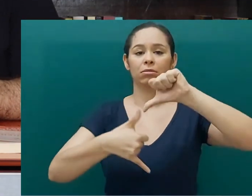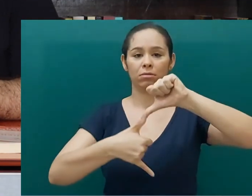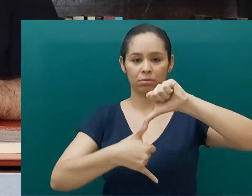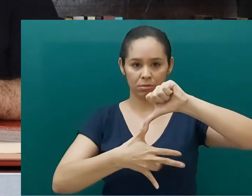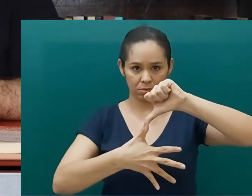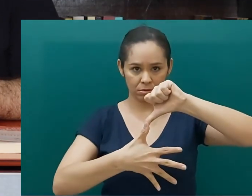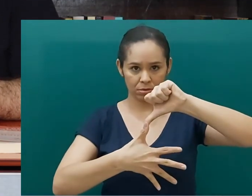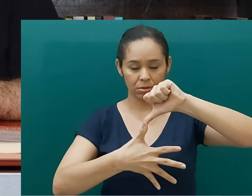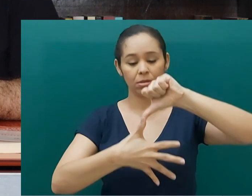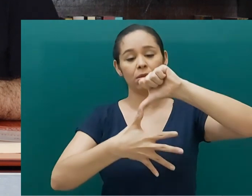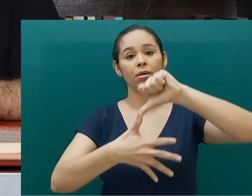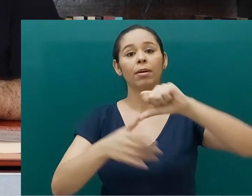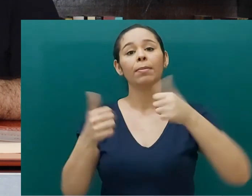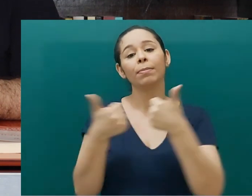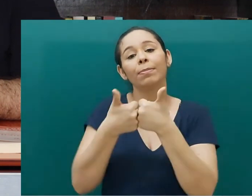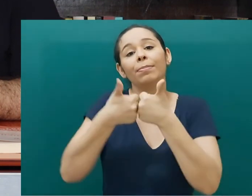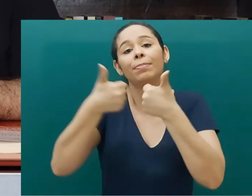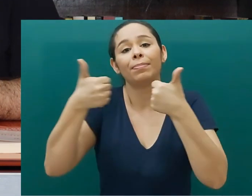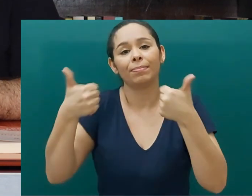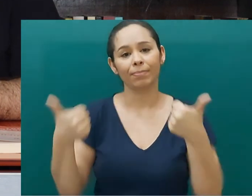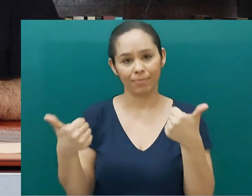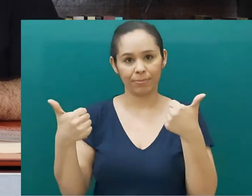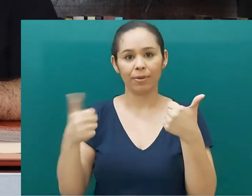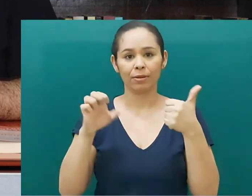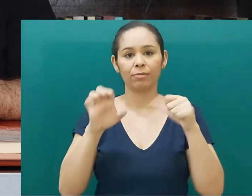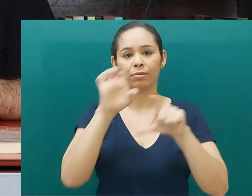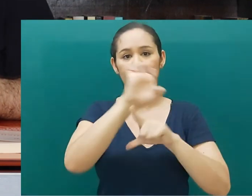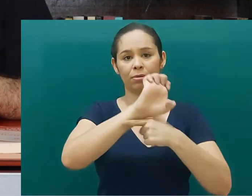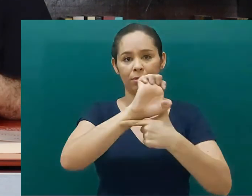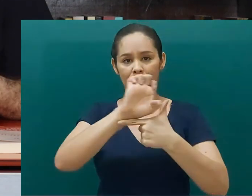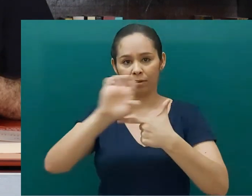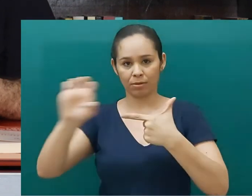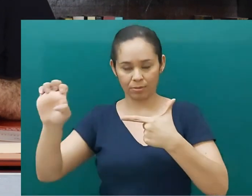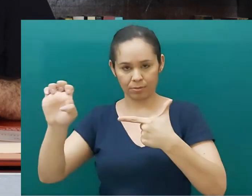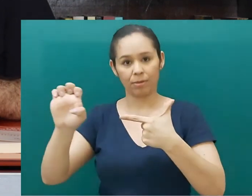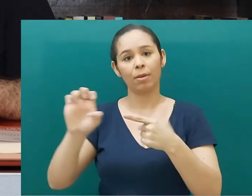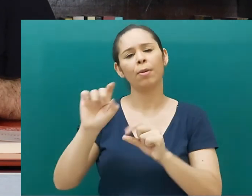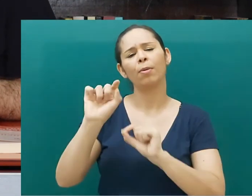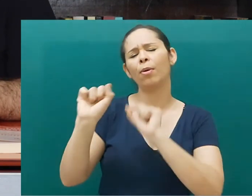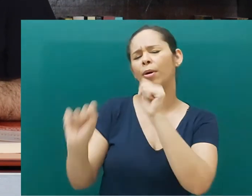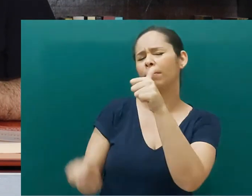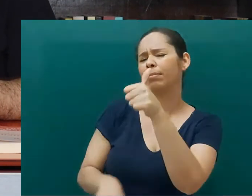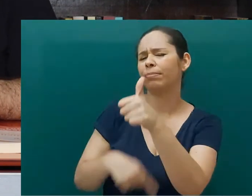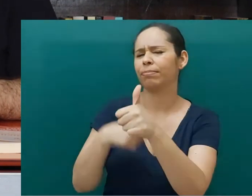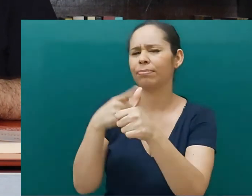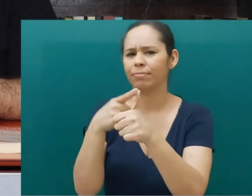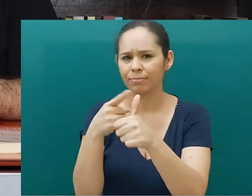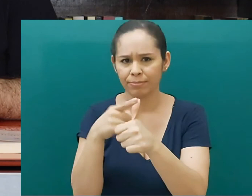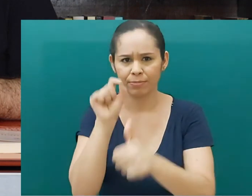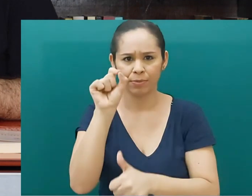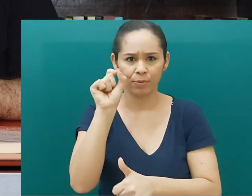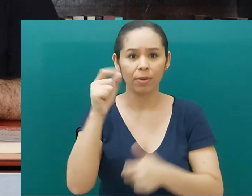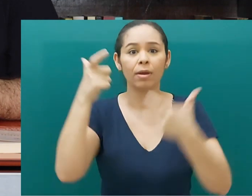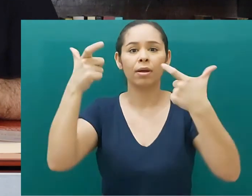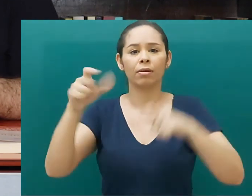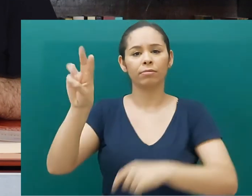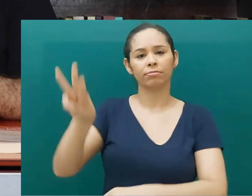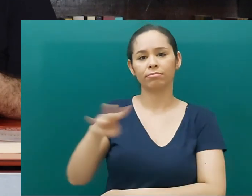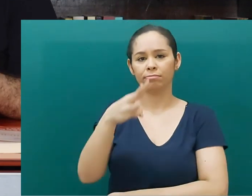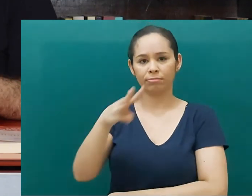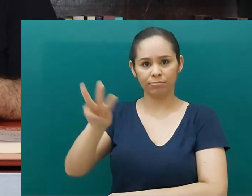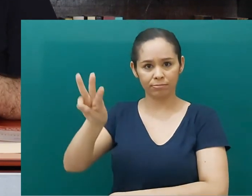mas ali diante ou perto da linha do Equador. O primeiro empreendimento foi o estado do